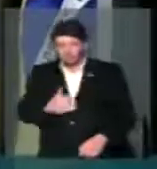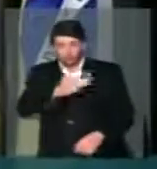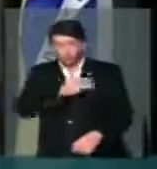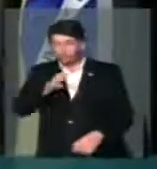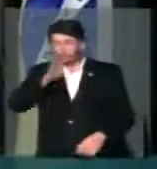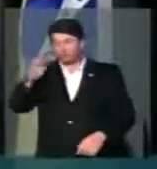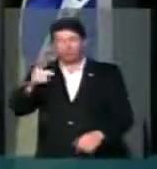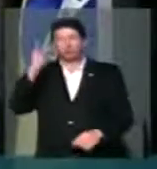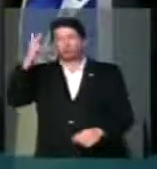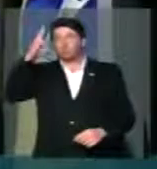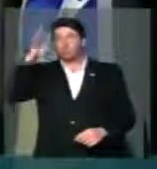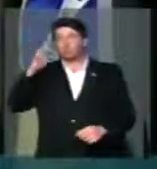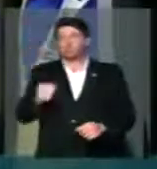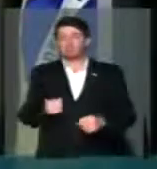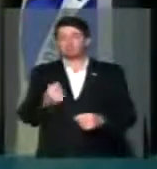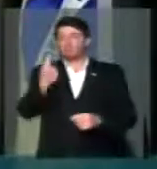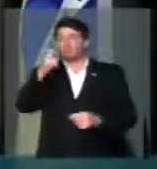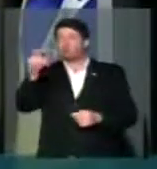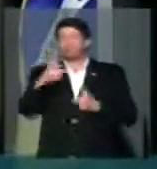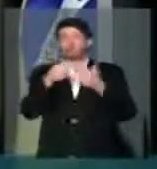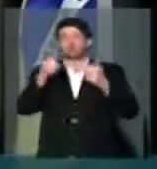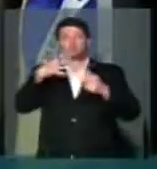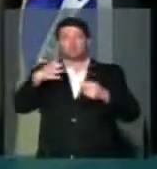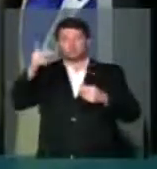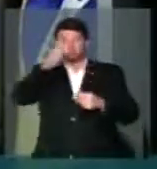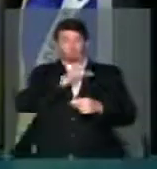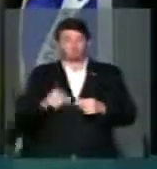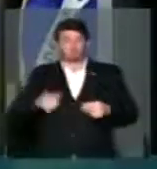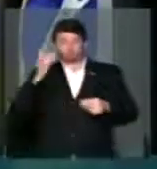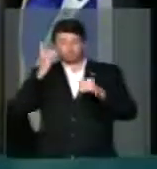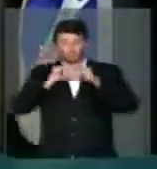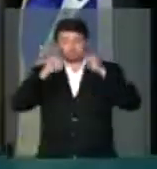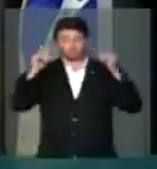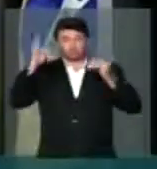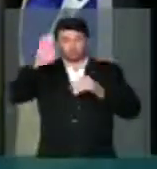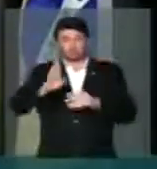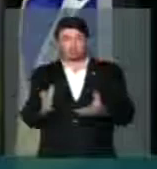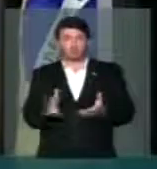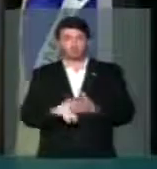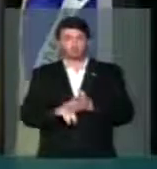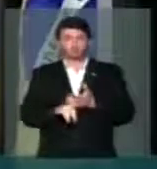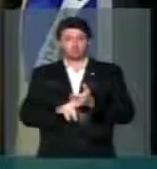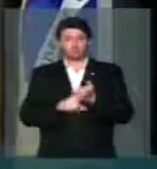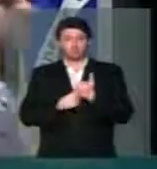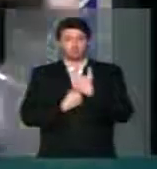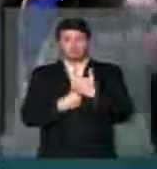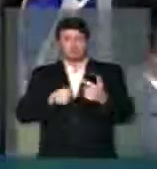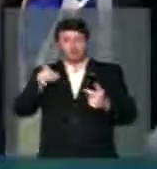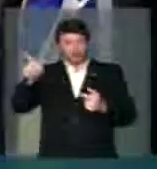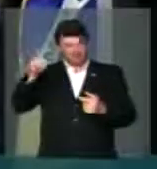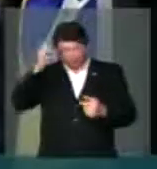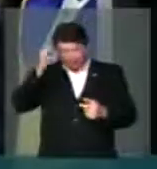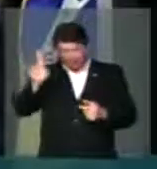se lembra qual foi a última notícia boa que a presidenta Dilma Rousseff trouxe para o Brasil. Se